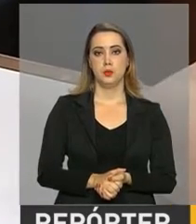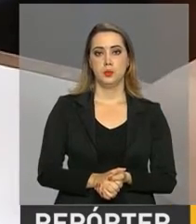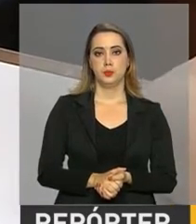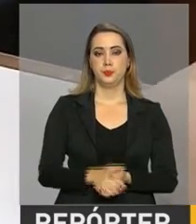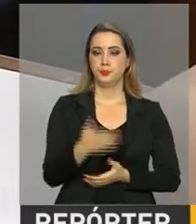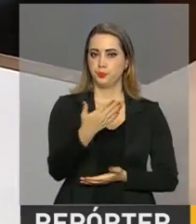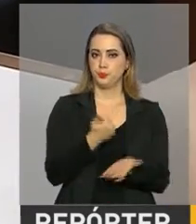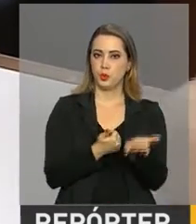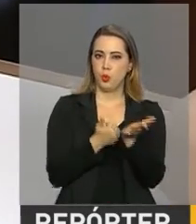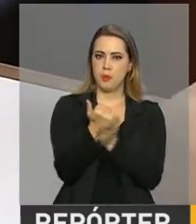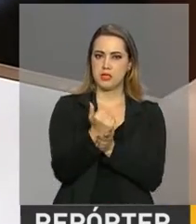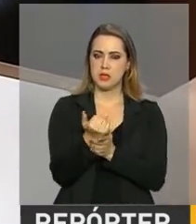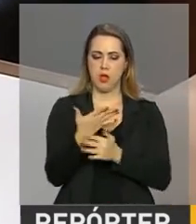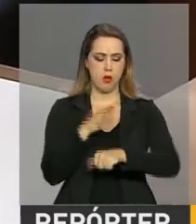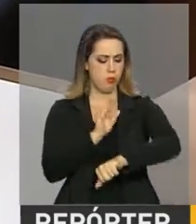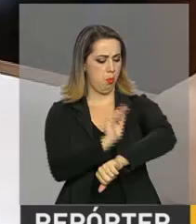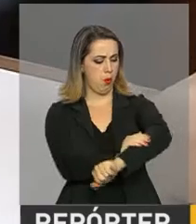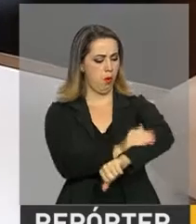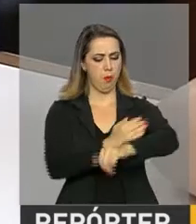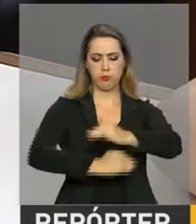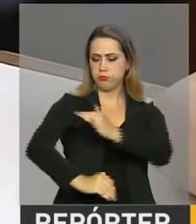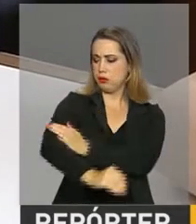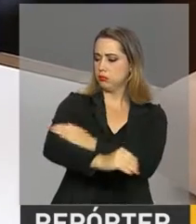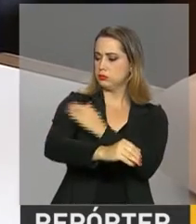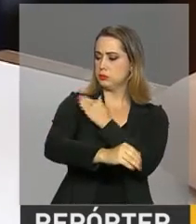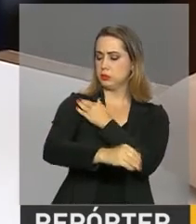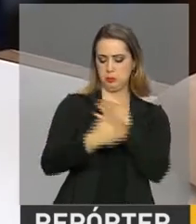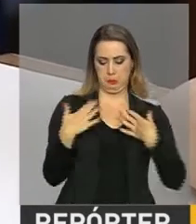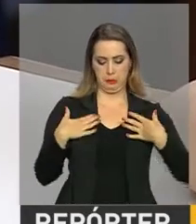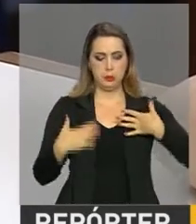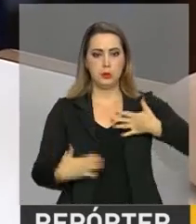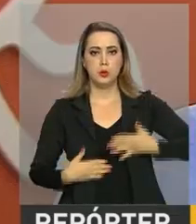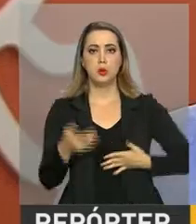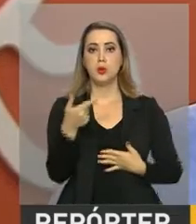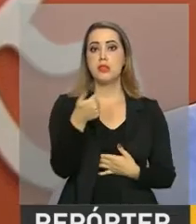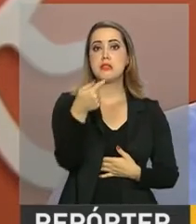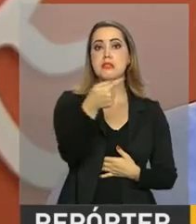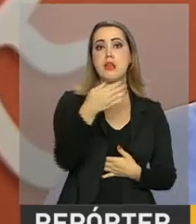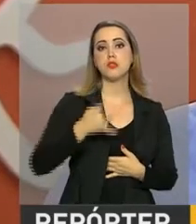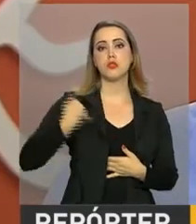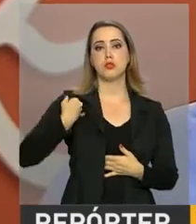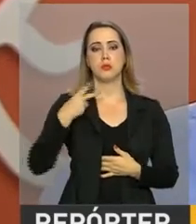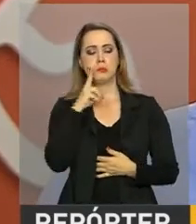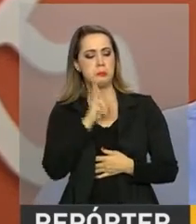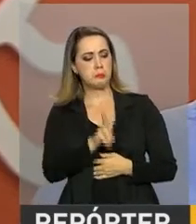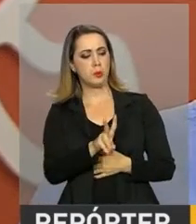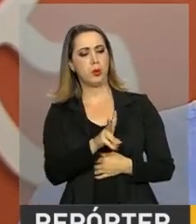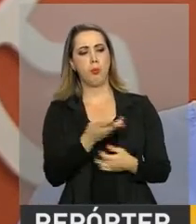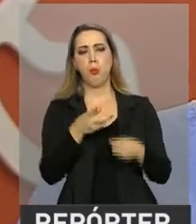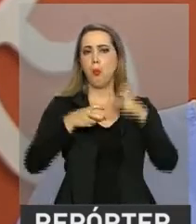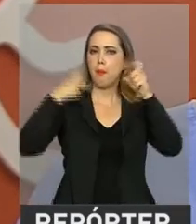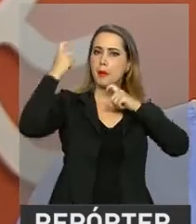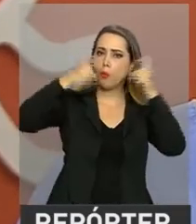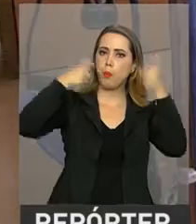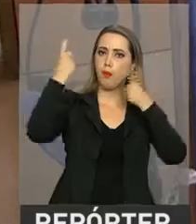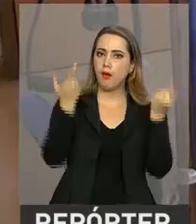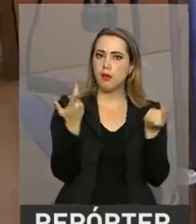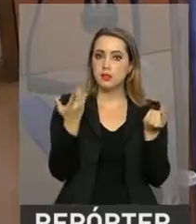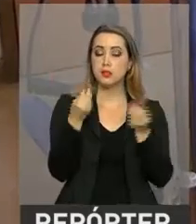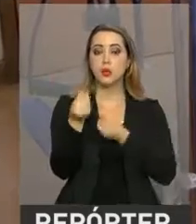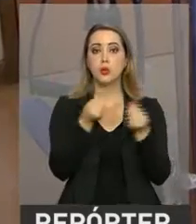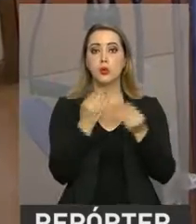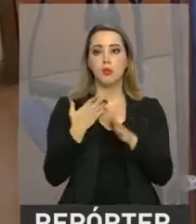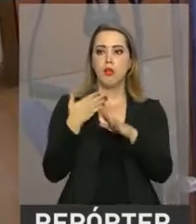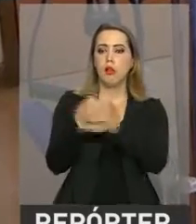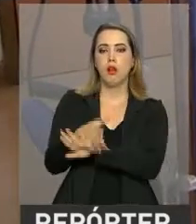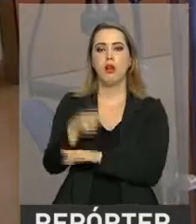Quando começaram a aparecer manchas no corpo do Pedro Lucas, de 7 anos, a mãe dele ficou preocupada. Juliana levou o filho a